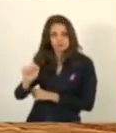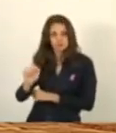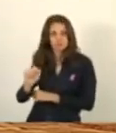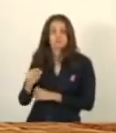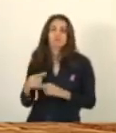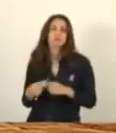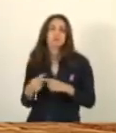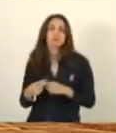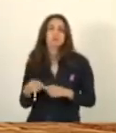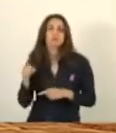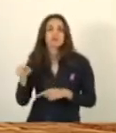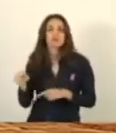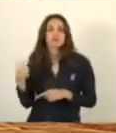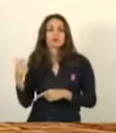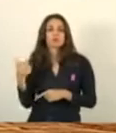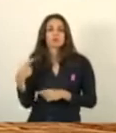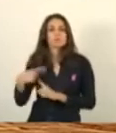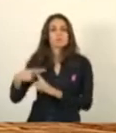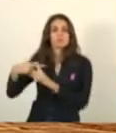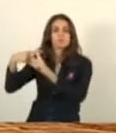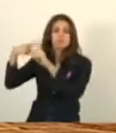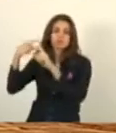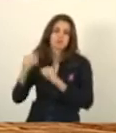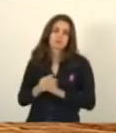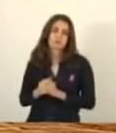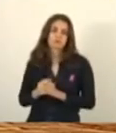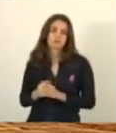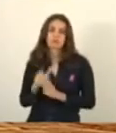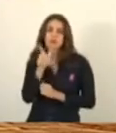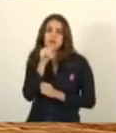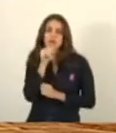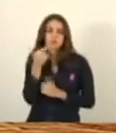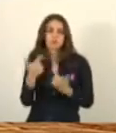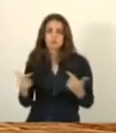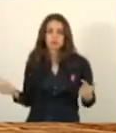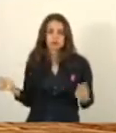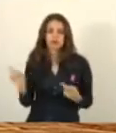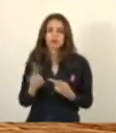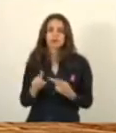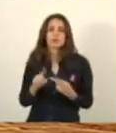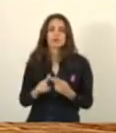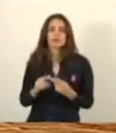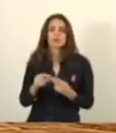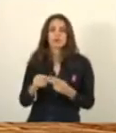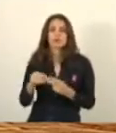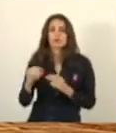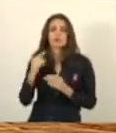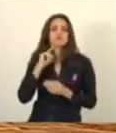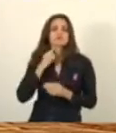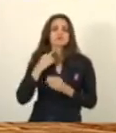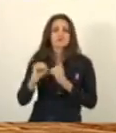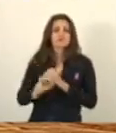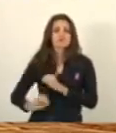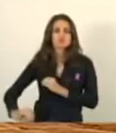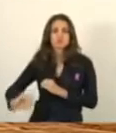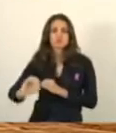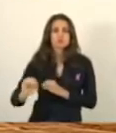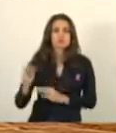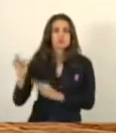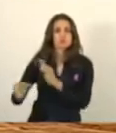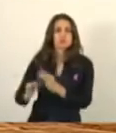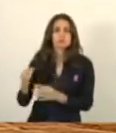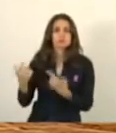uma comunidade urbana, sem ter água encanada, esgoto, sem ter tratamento de